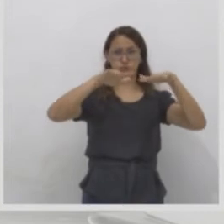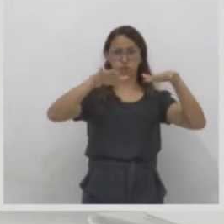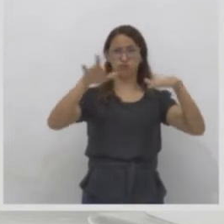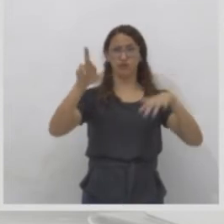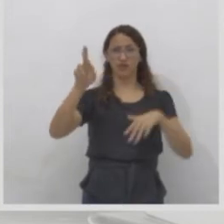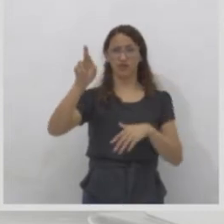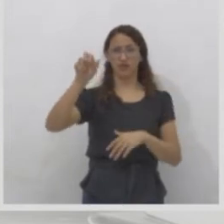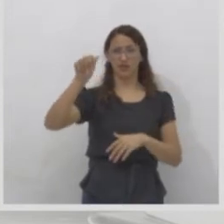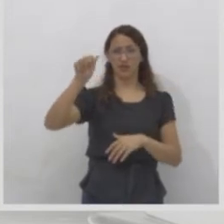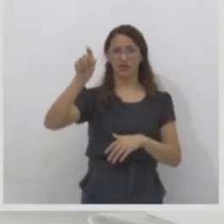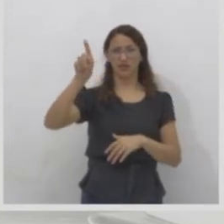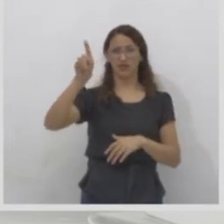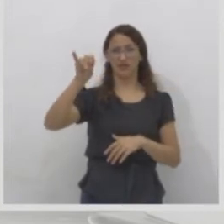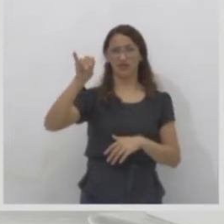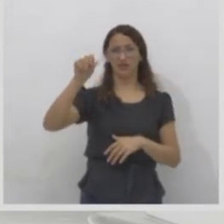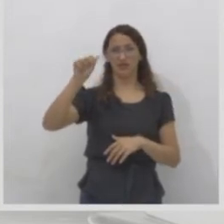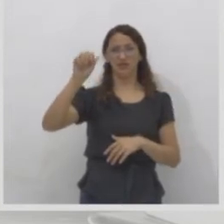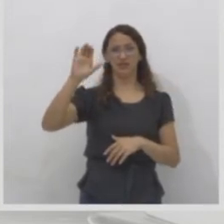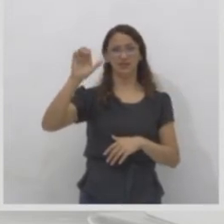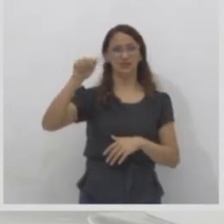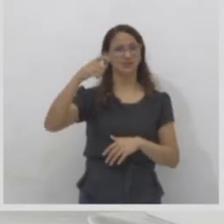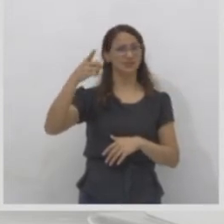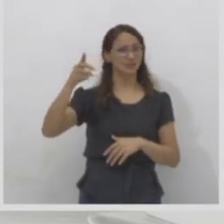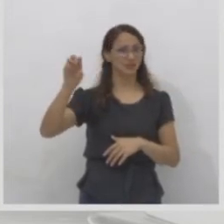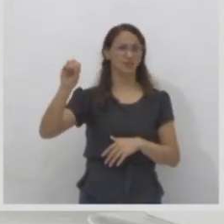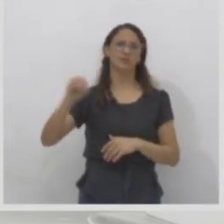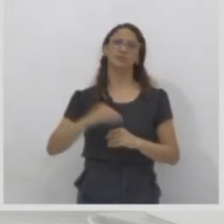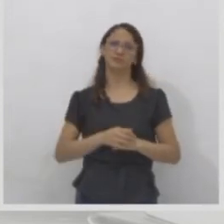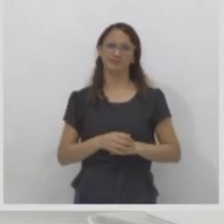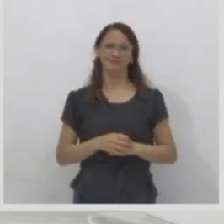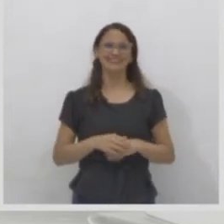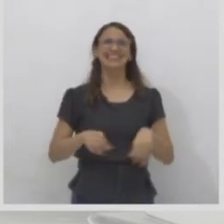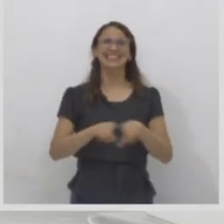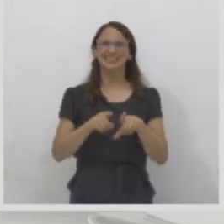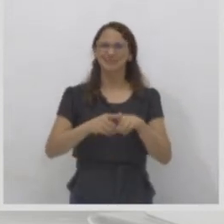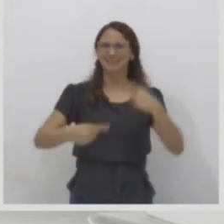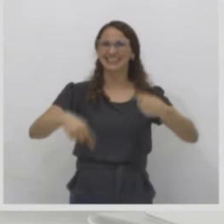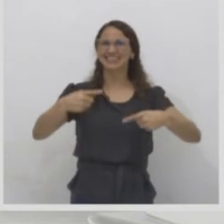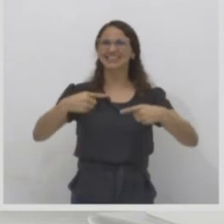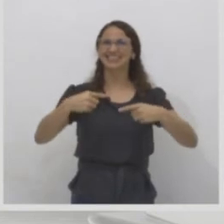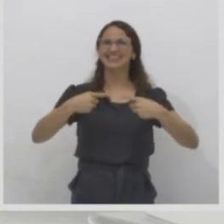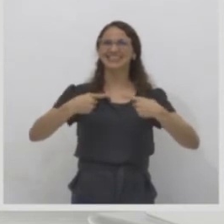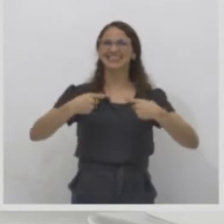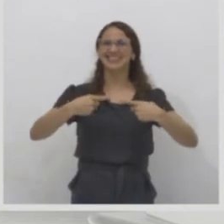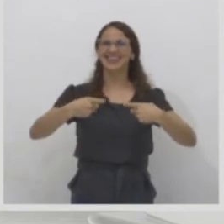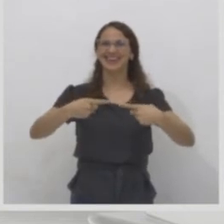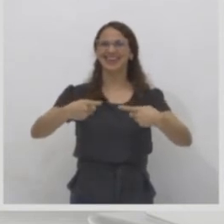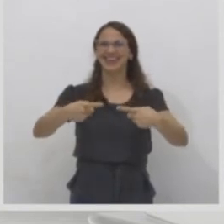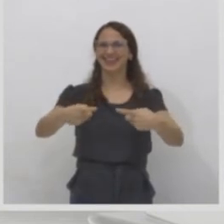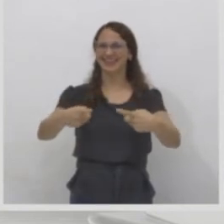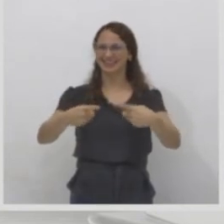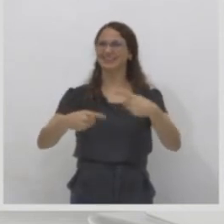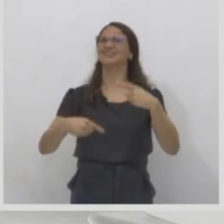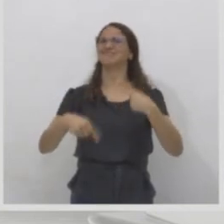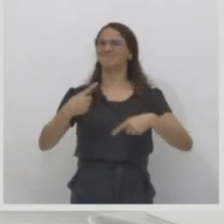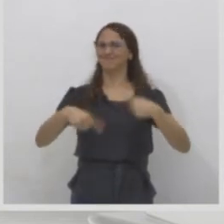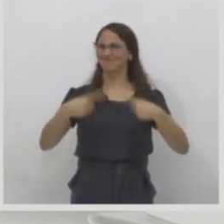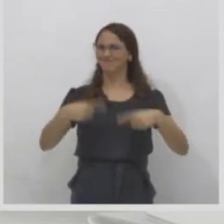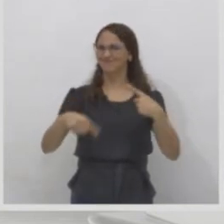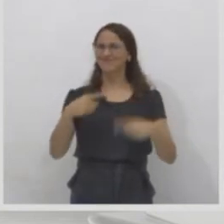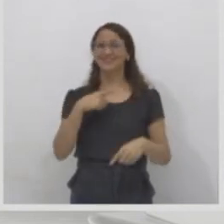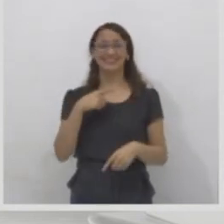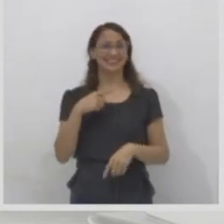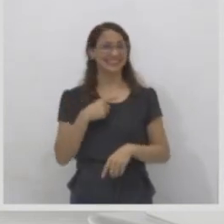né? Guerras. Aí, vem uma outra questão. Para onde eu vou? Para onde o migrante vai?